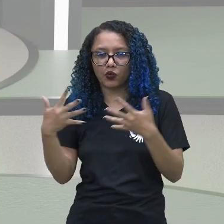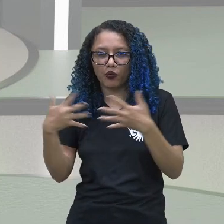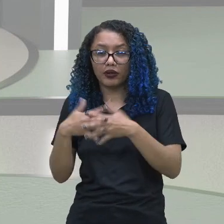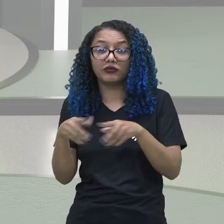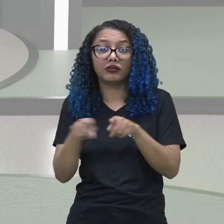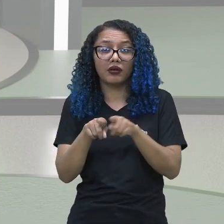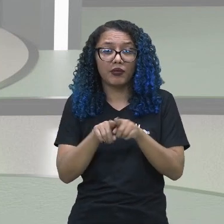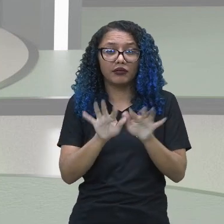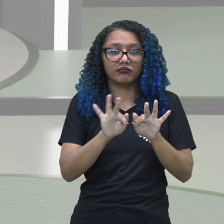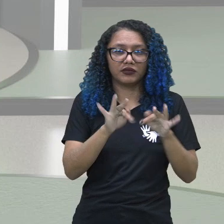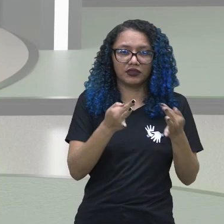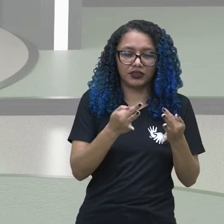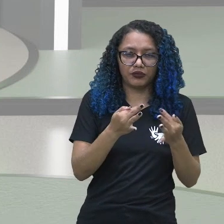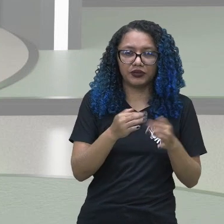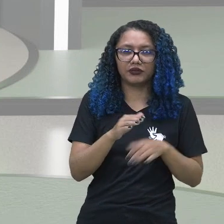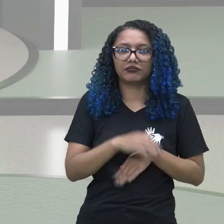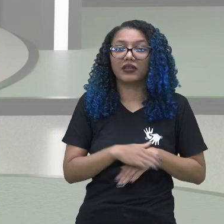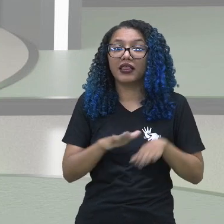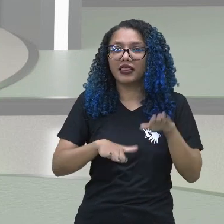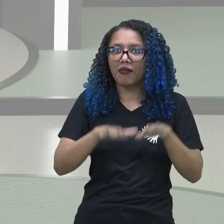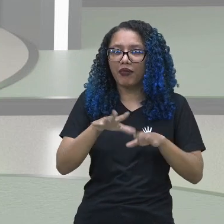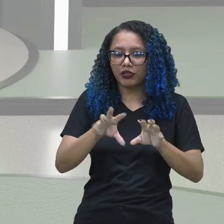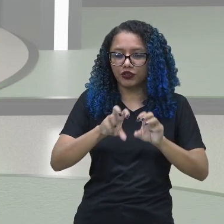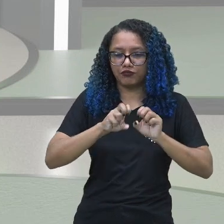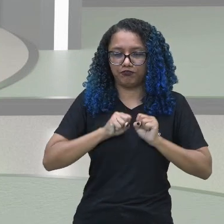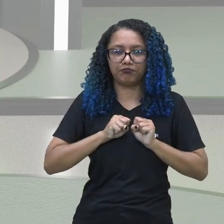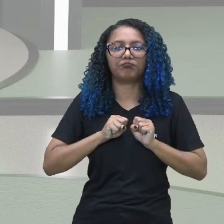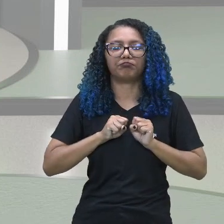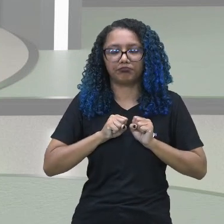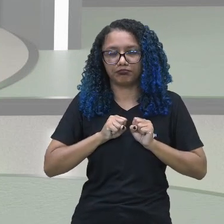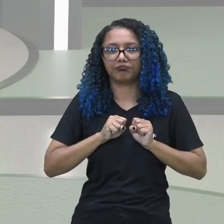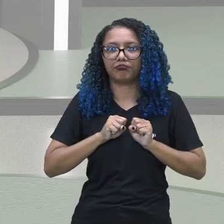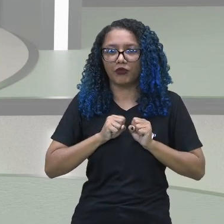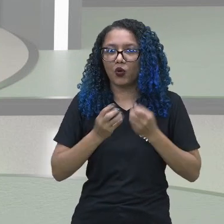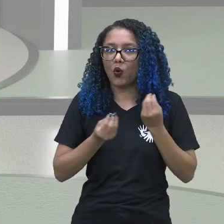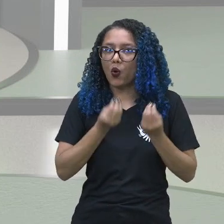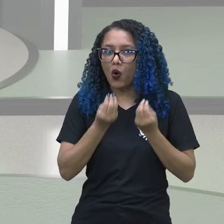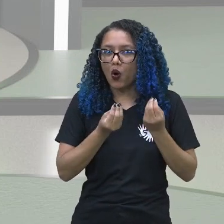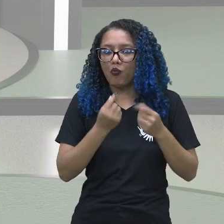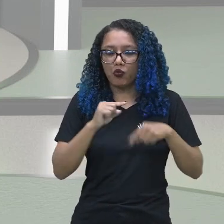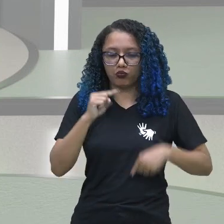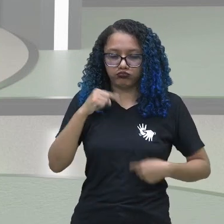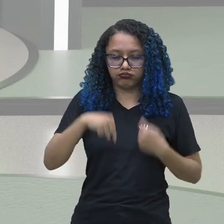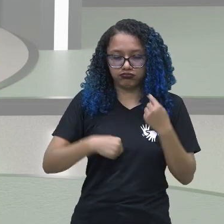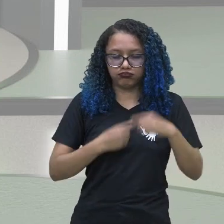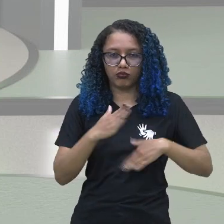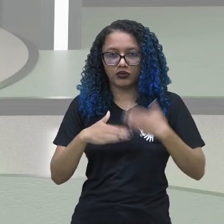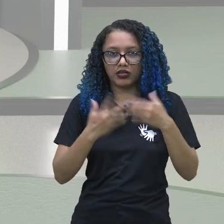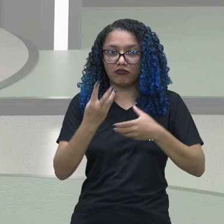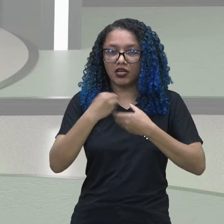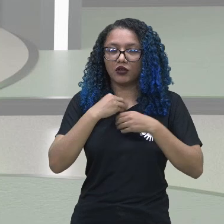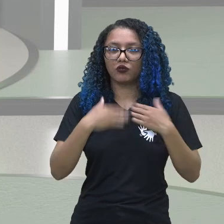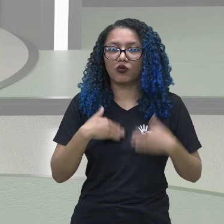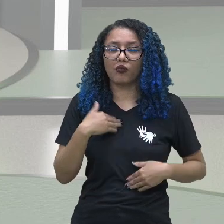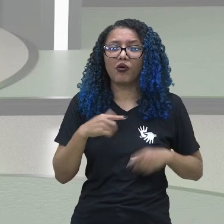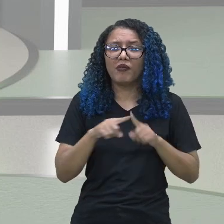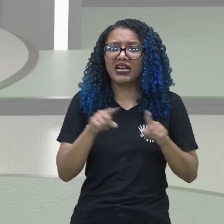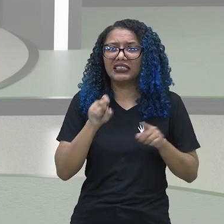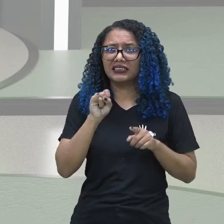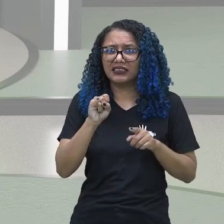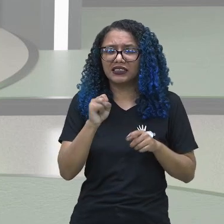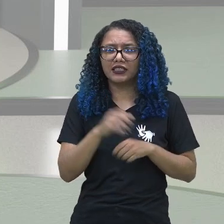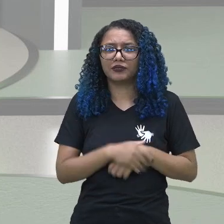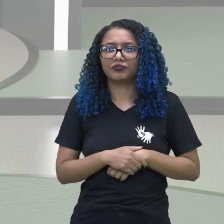respeito à assimilação desse composto, né? Mas quando o carboidrato ele não é todo consumido pelo